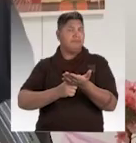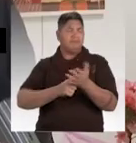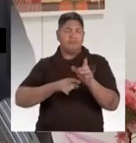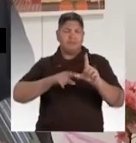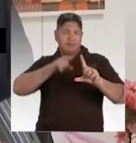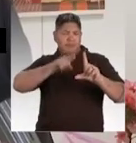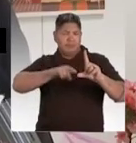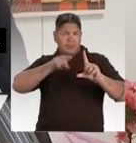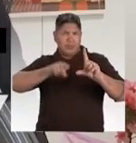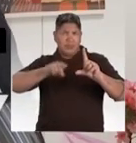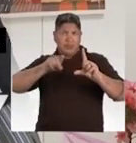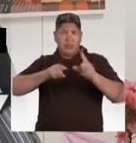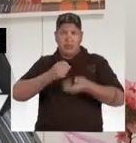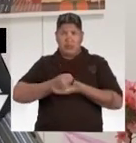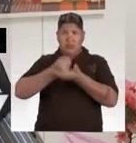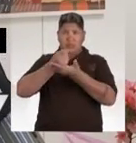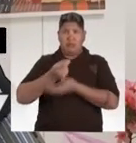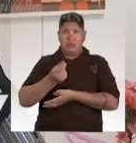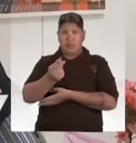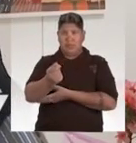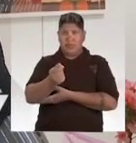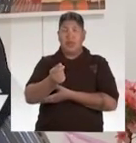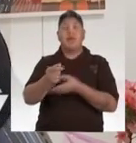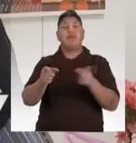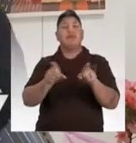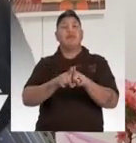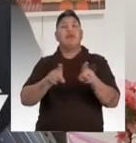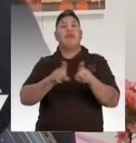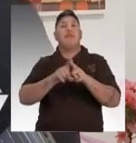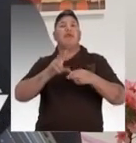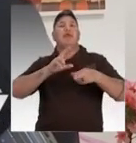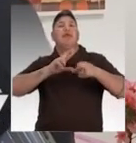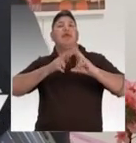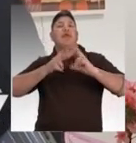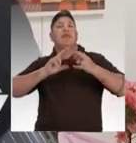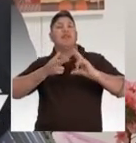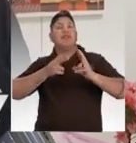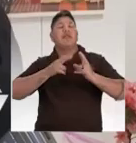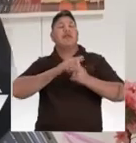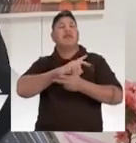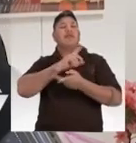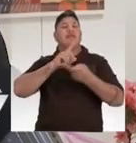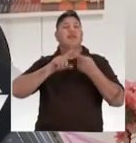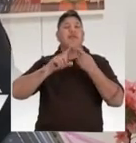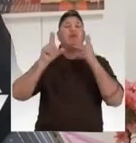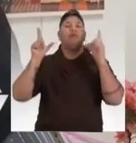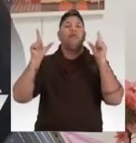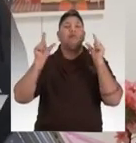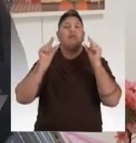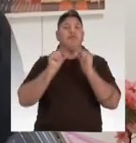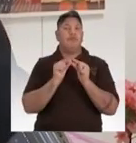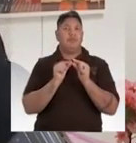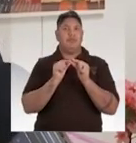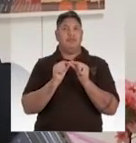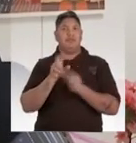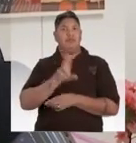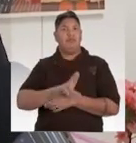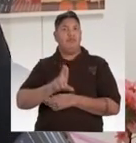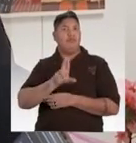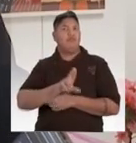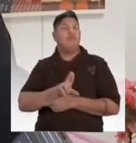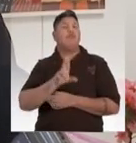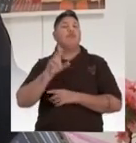compromisso. Índices de sustentabilidade, índices de reciclagem, índices de